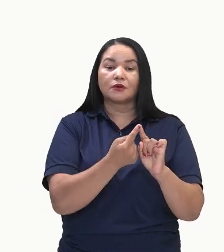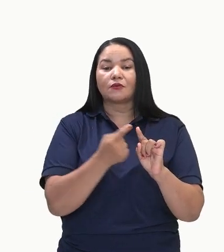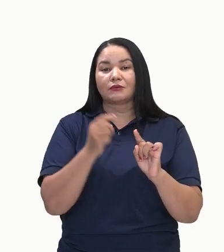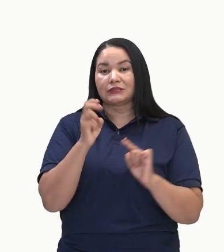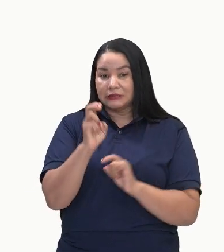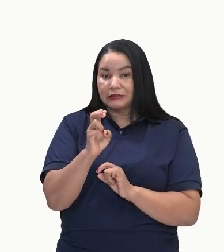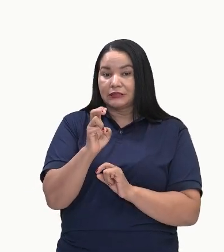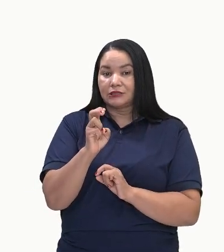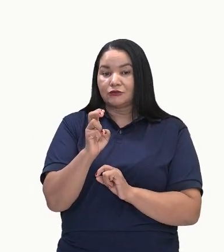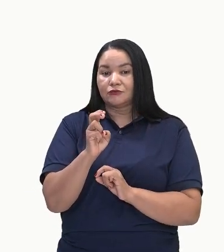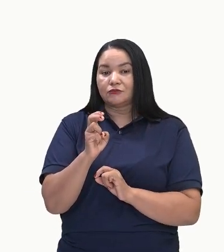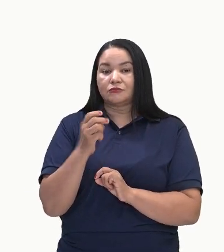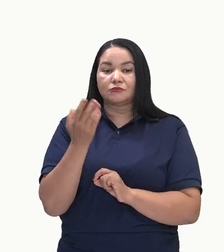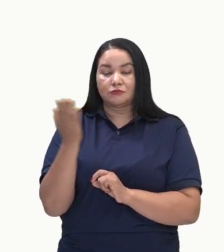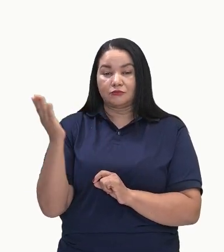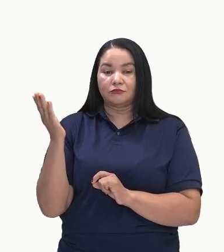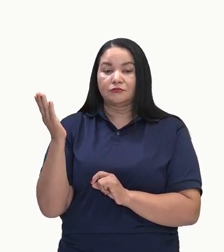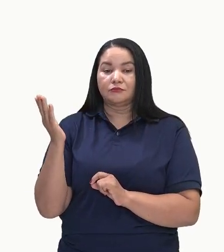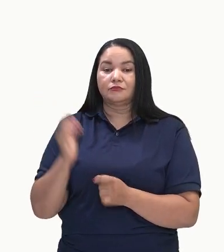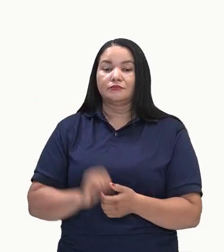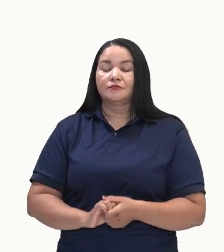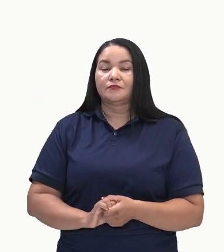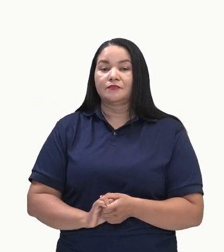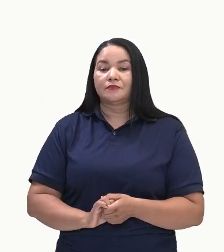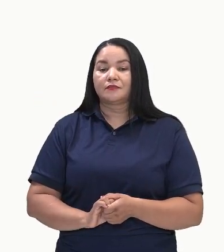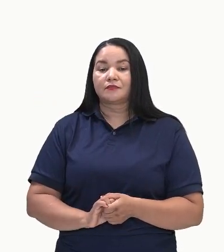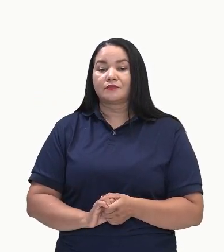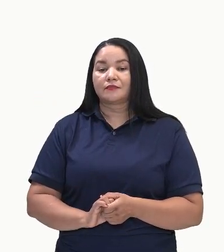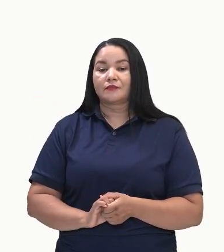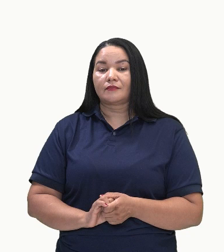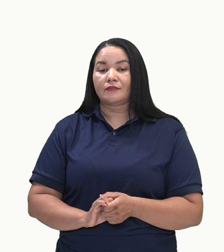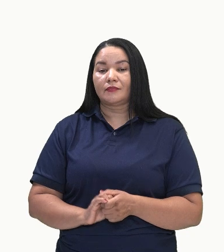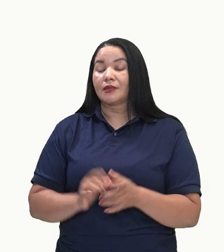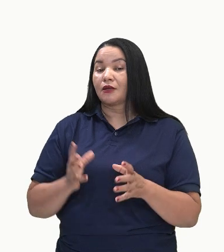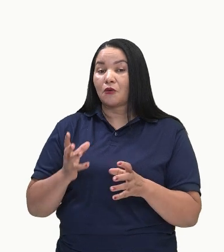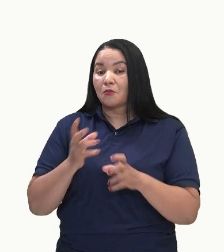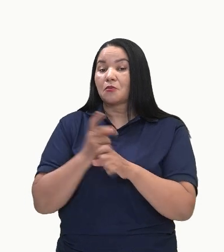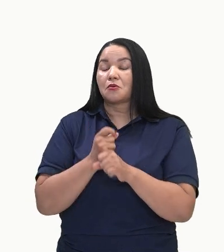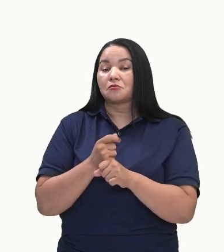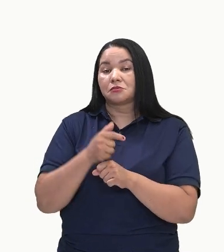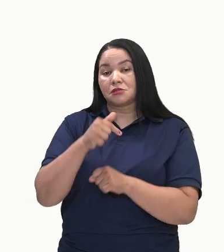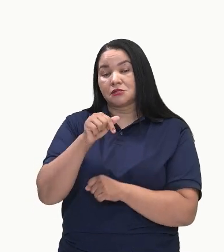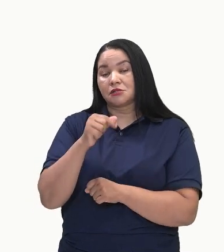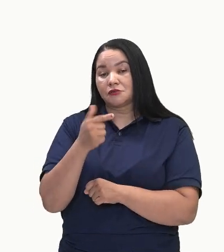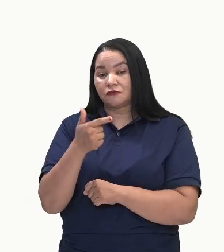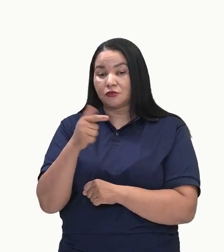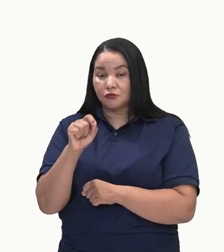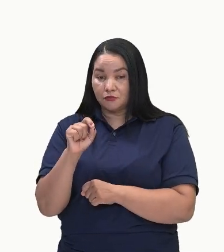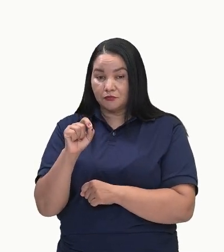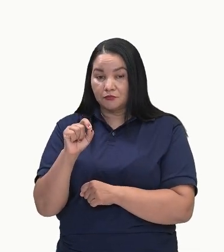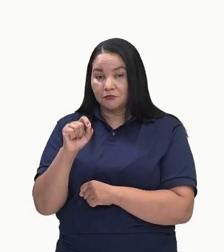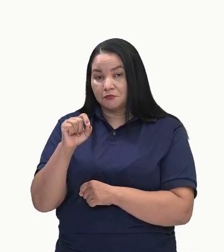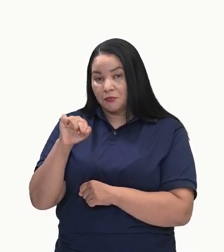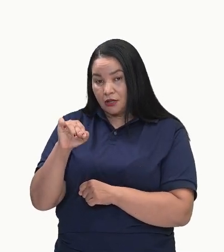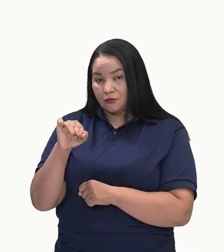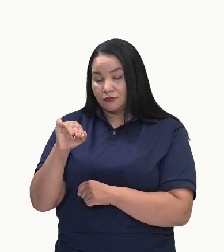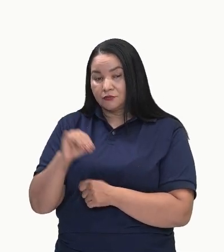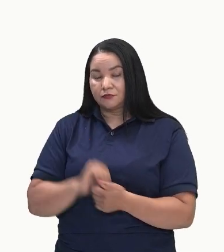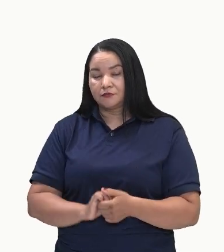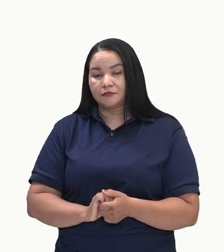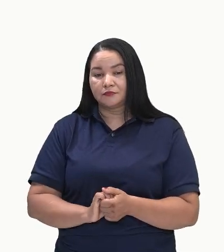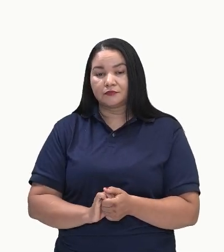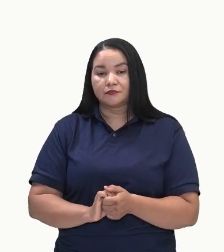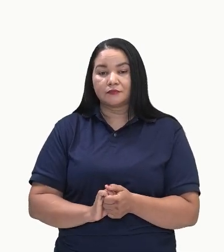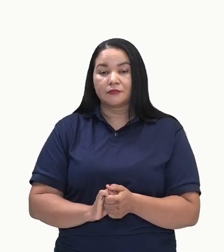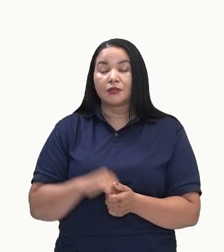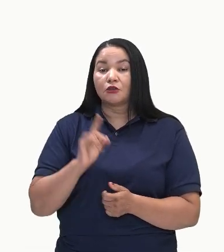fora deu 5 voltas, que é caminhou um total de 720 metros, né? E aí o atleta